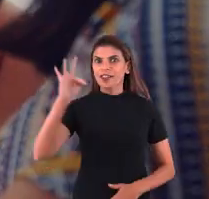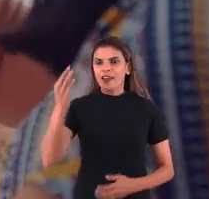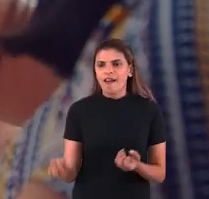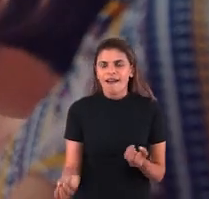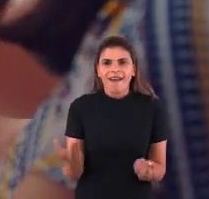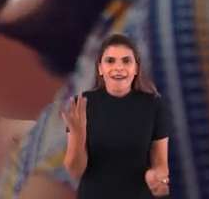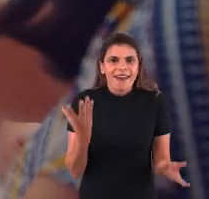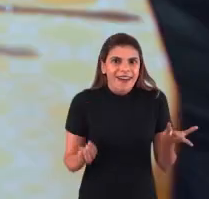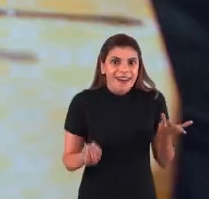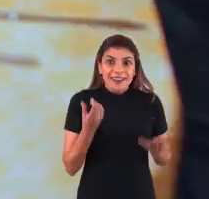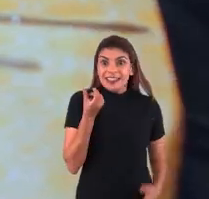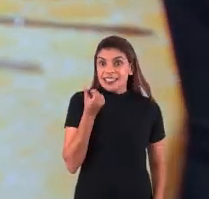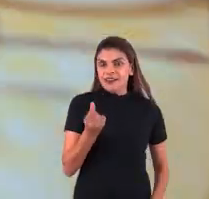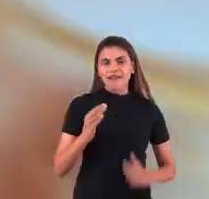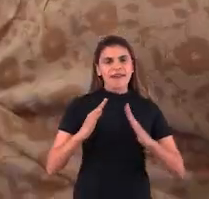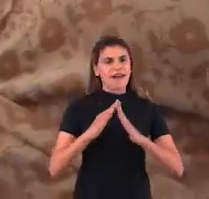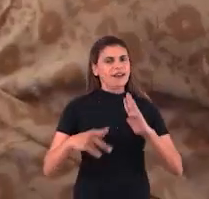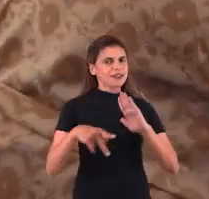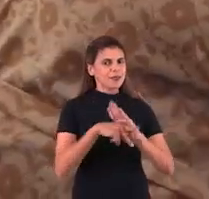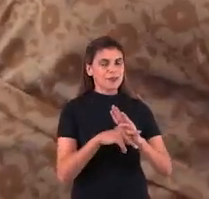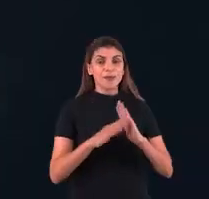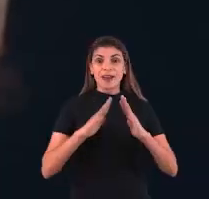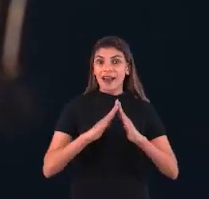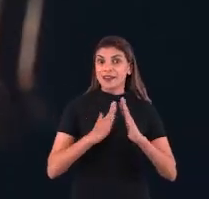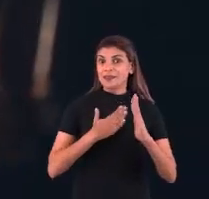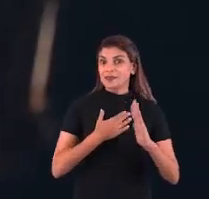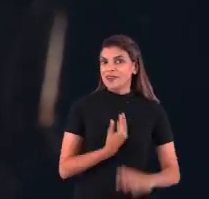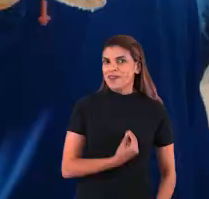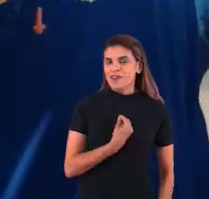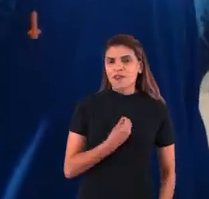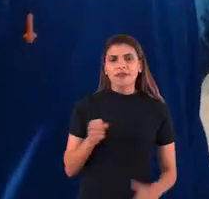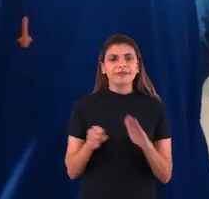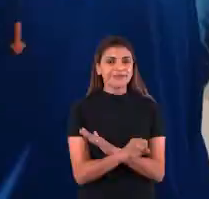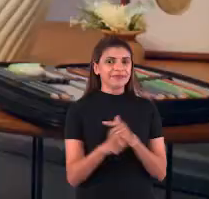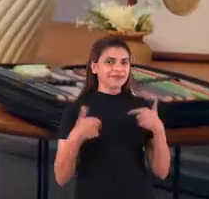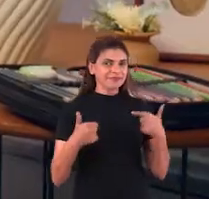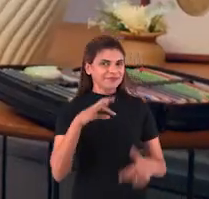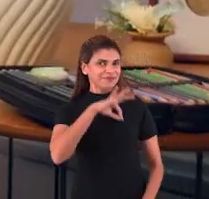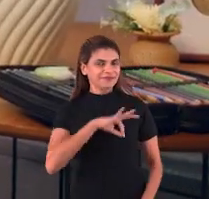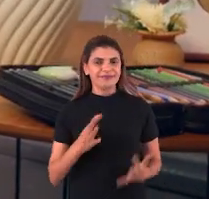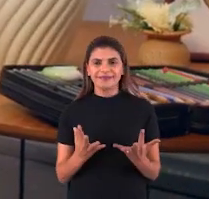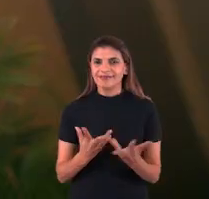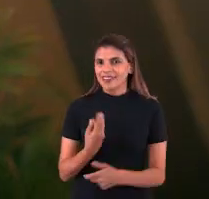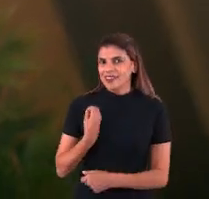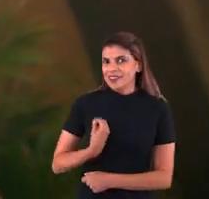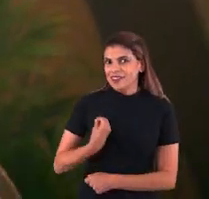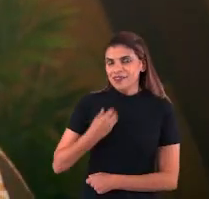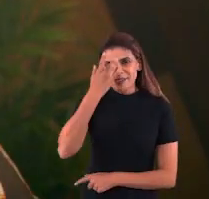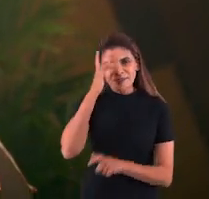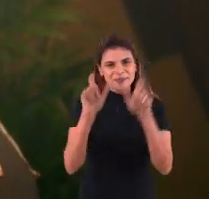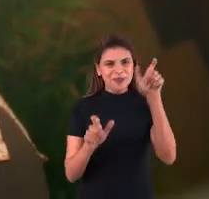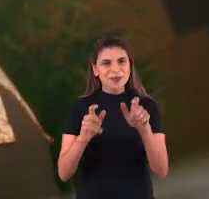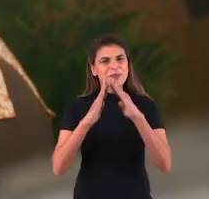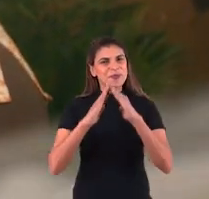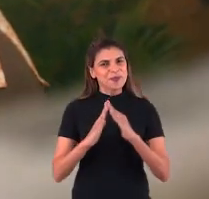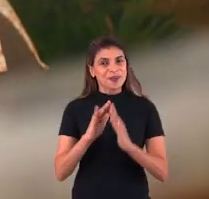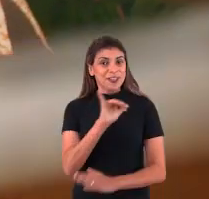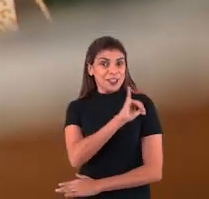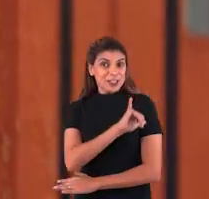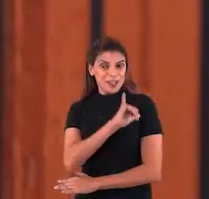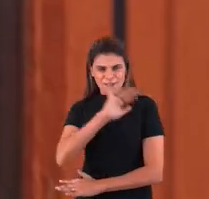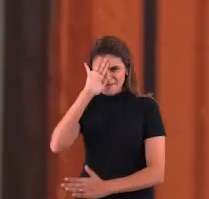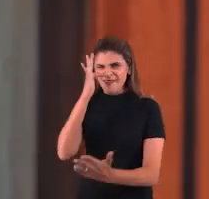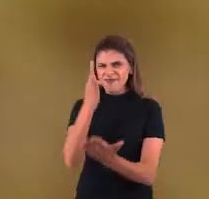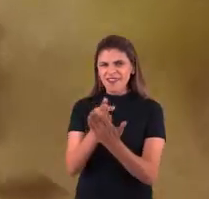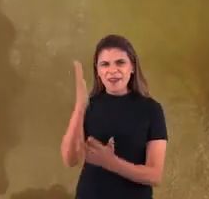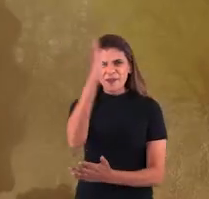Mais casa própria, com milhares de moradias do Minha Casa Minha Vida. É mais emprego, renda e qualidade de vida para o estado do Rio de Janeiro. É o governo federal,